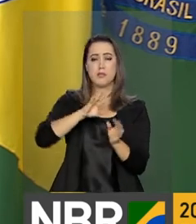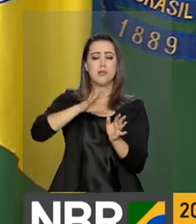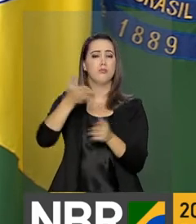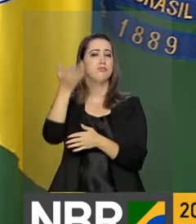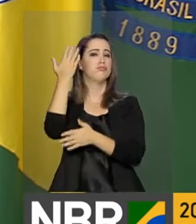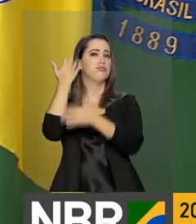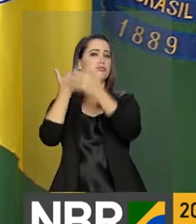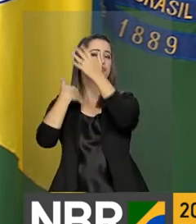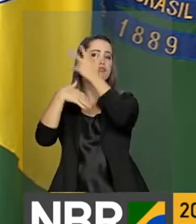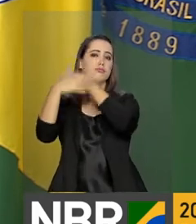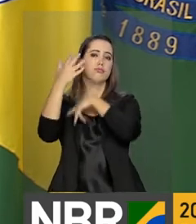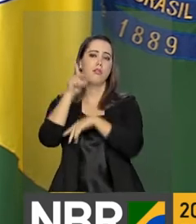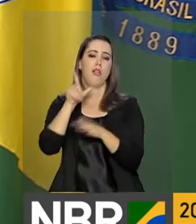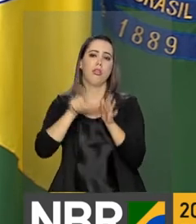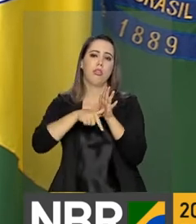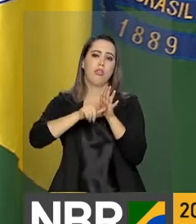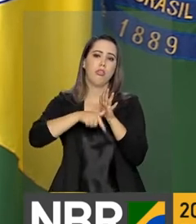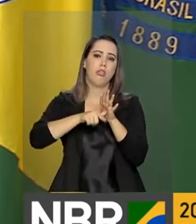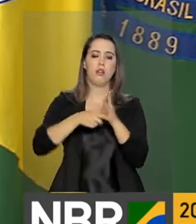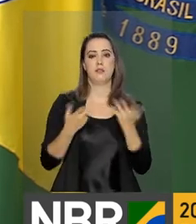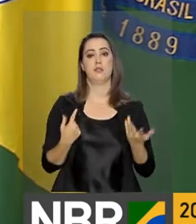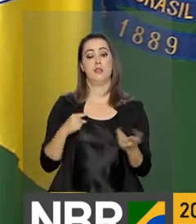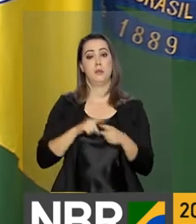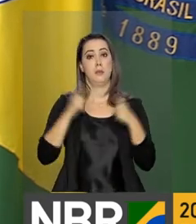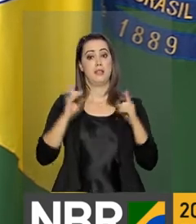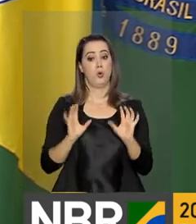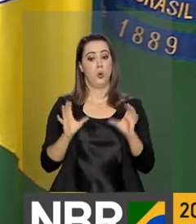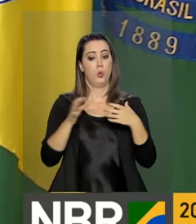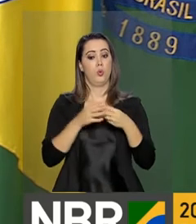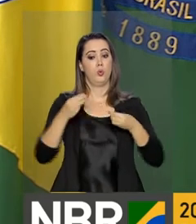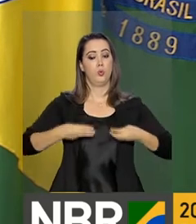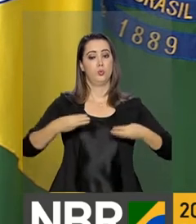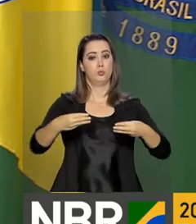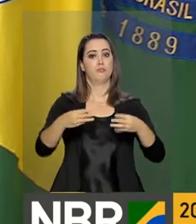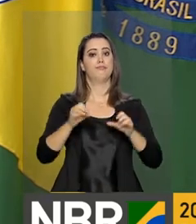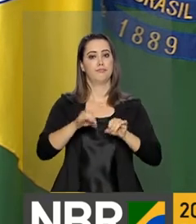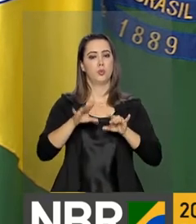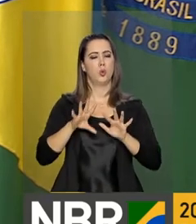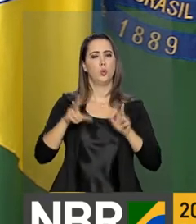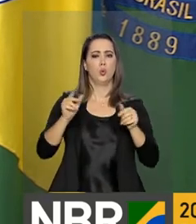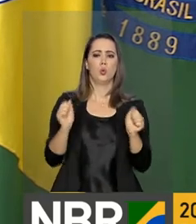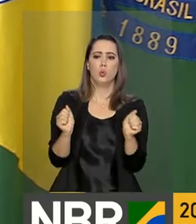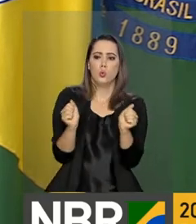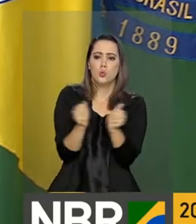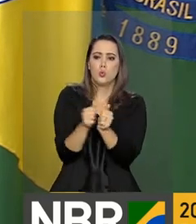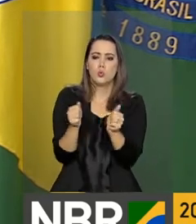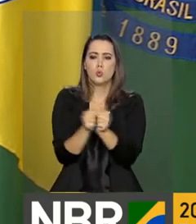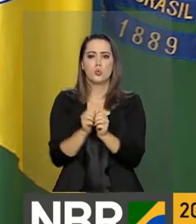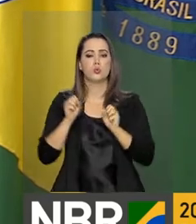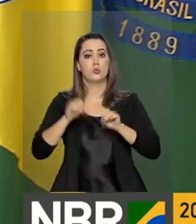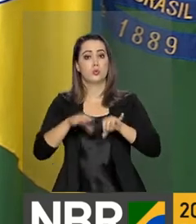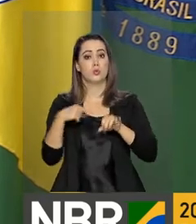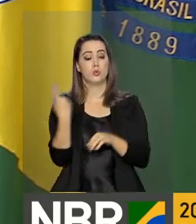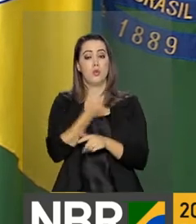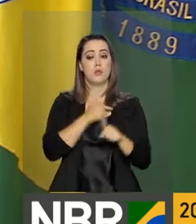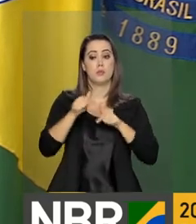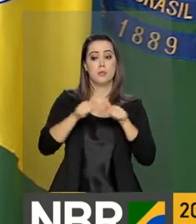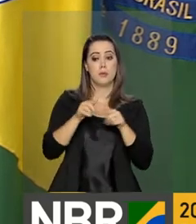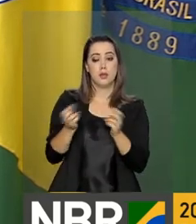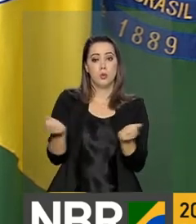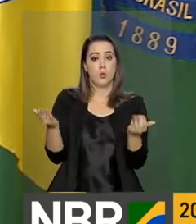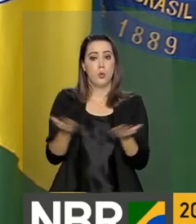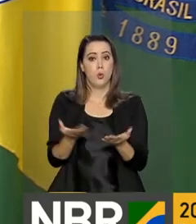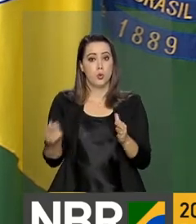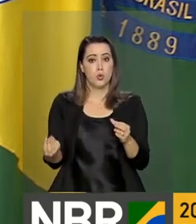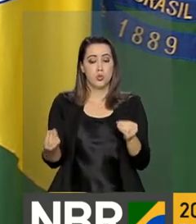Educação, Conselho Nacional de Educação, de todo o setor educacional, nós estamos praticando um ato hoje que insere a educação